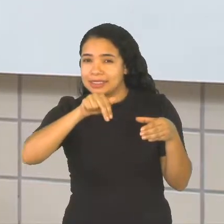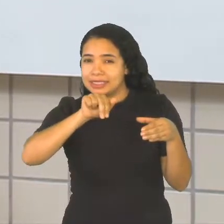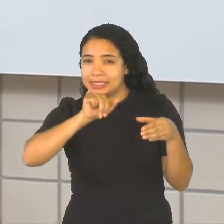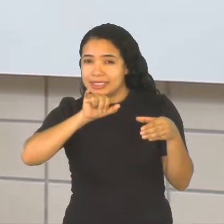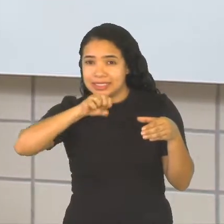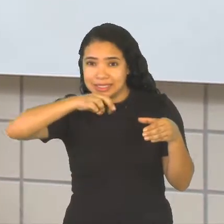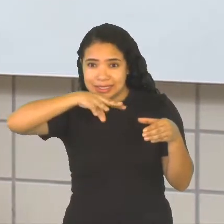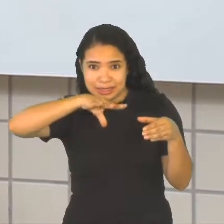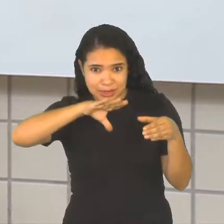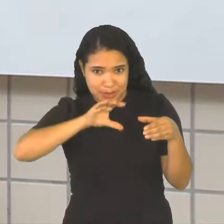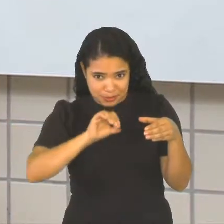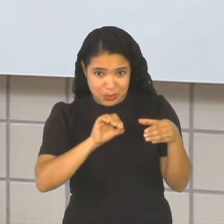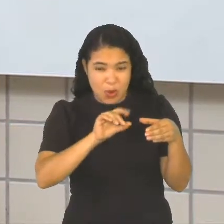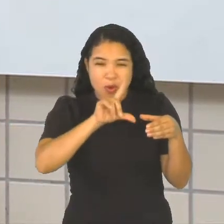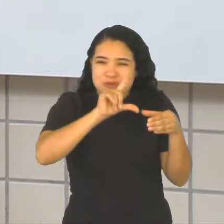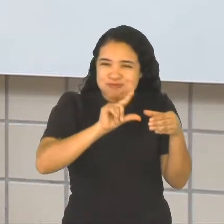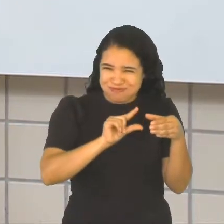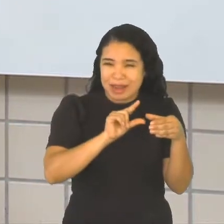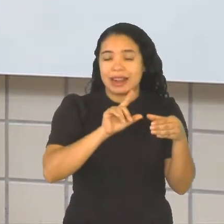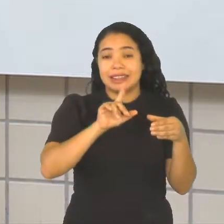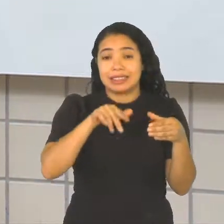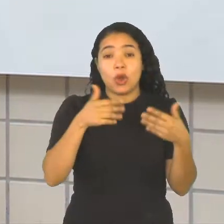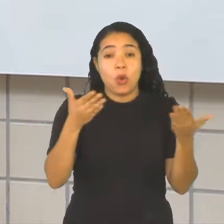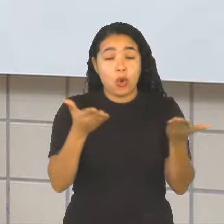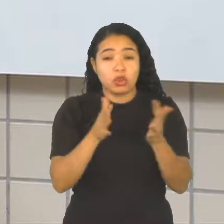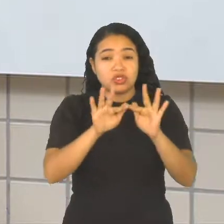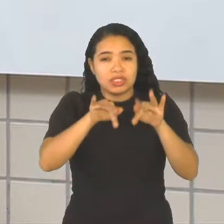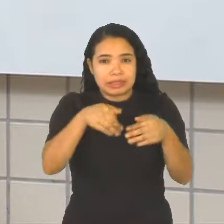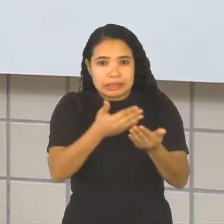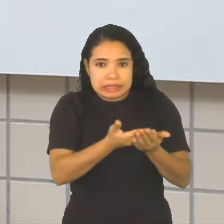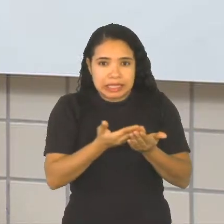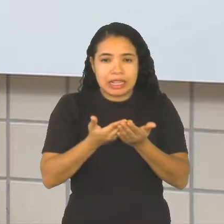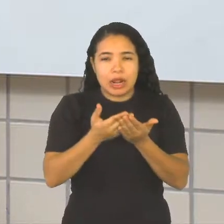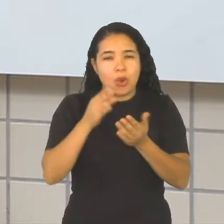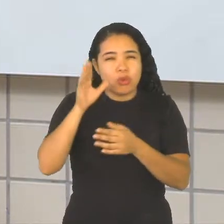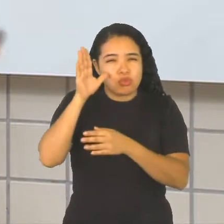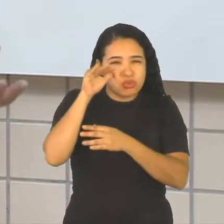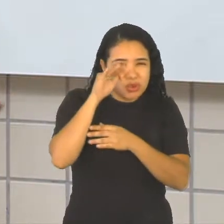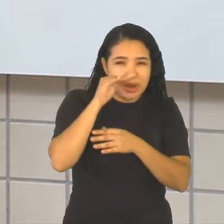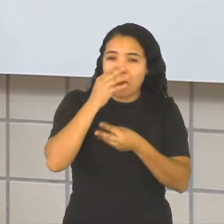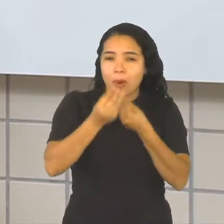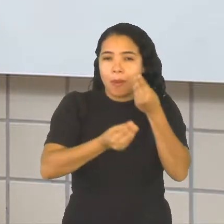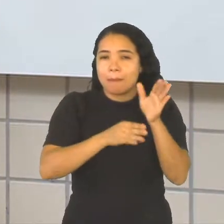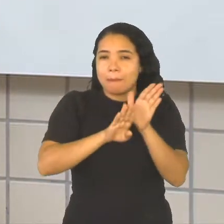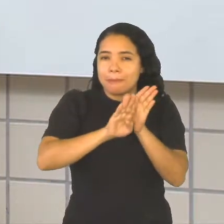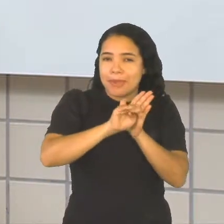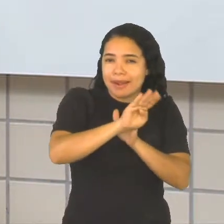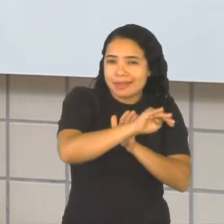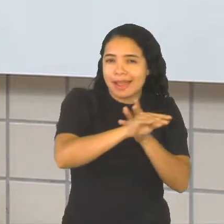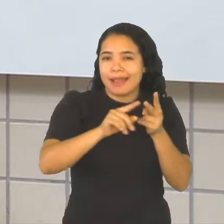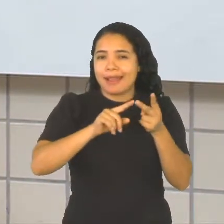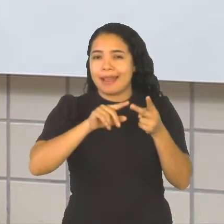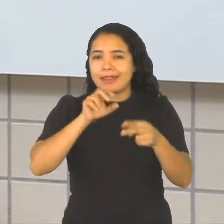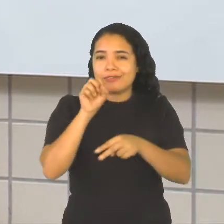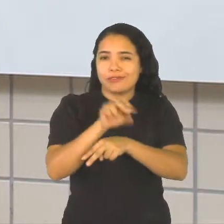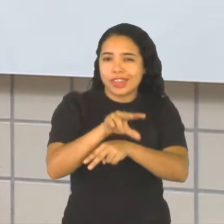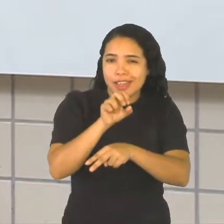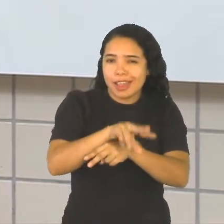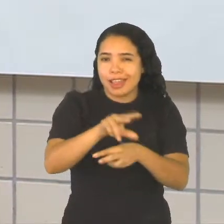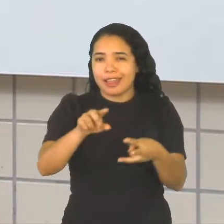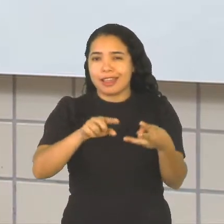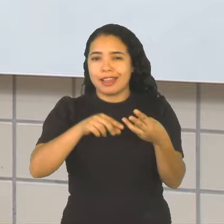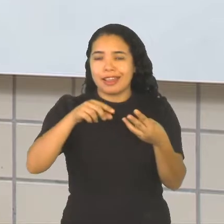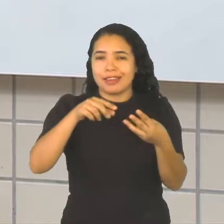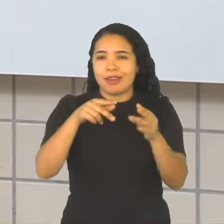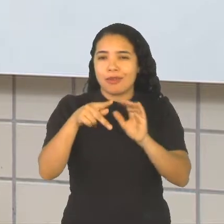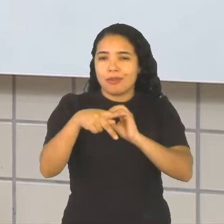eu trouxe para vocês algumas curiosidades desse mundo, como as bactérias, os vírus, protozoários e fungos,